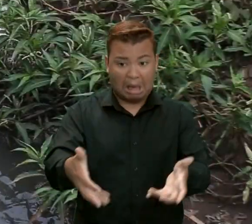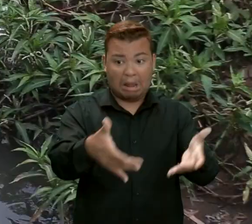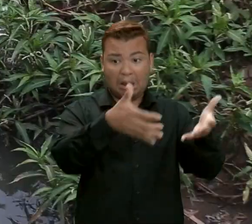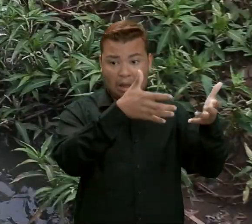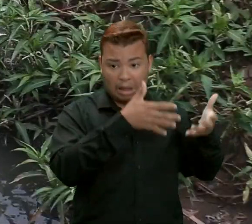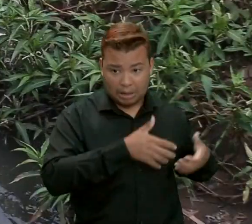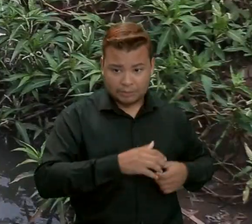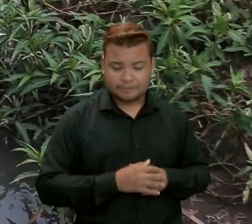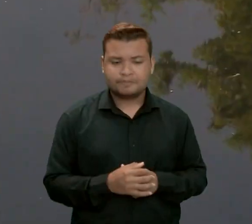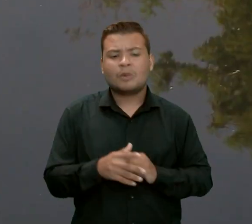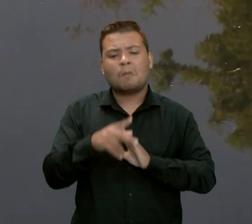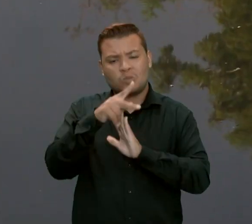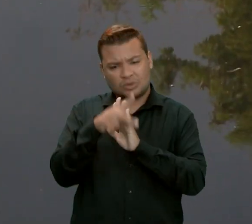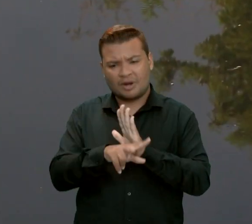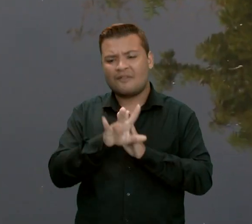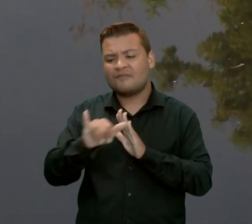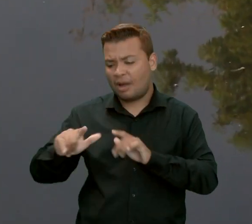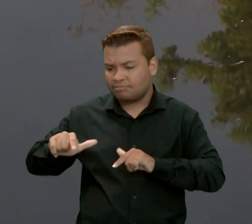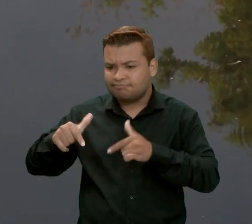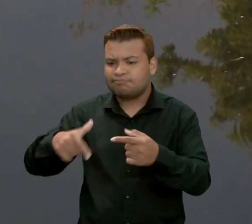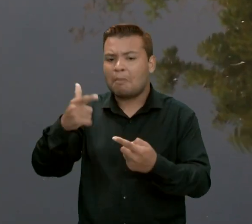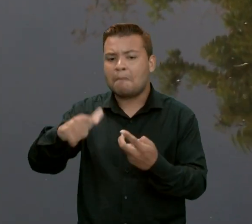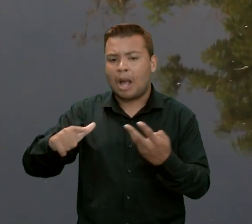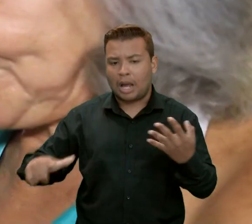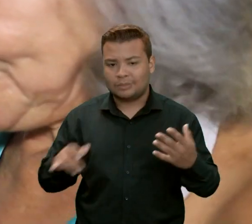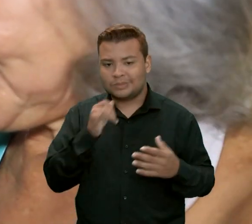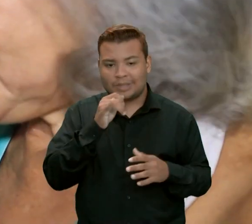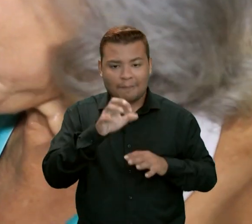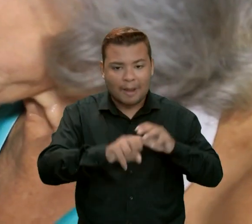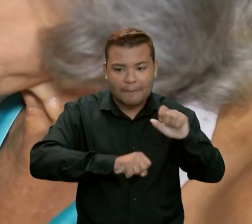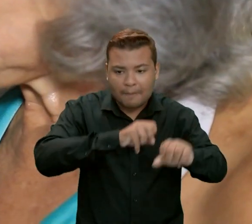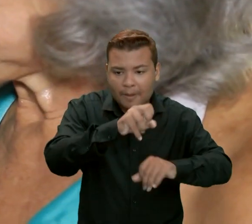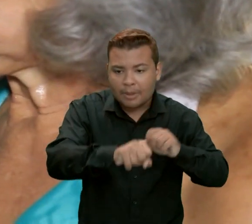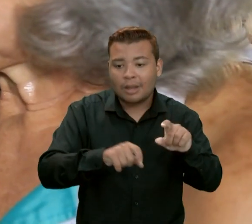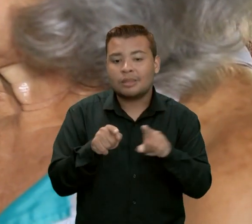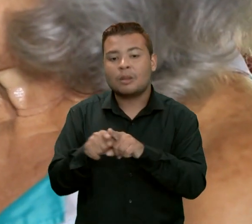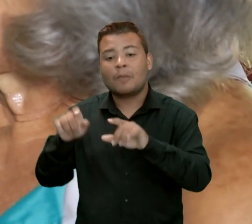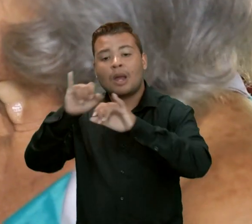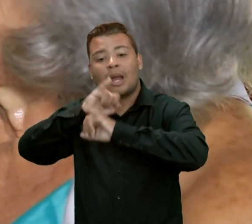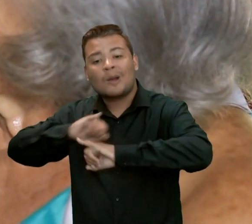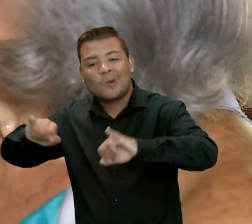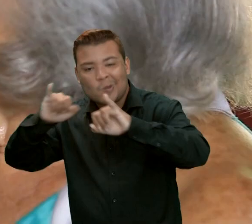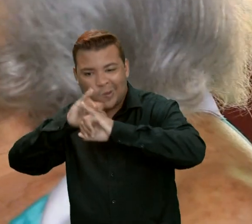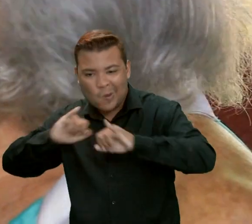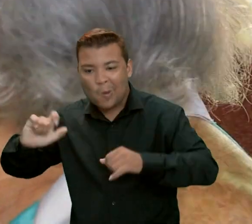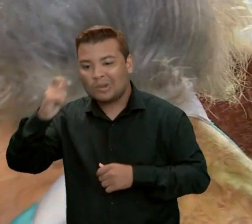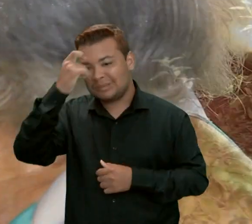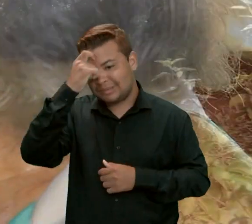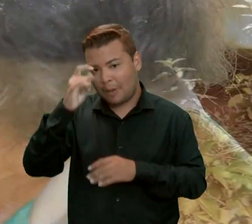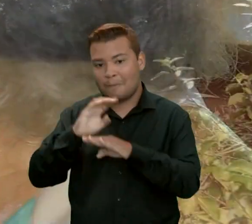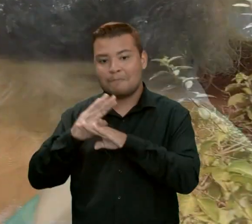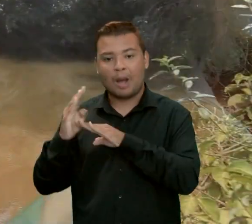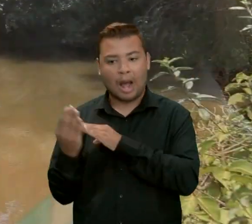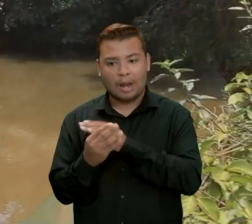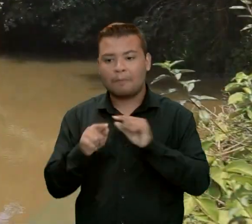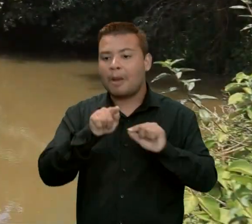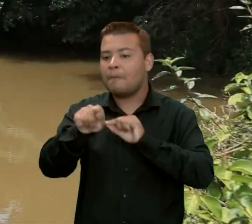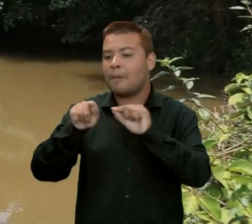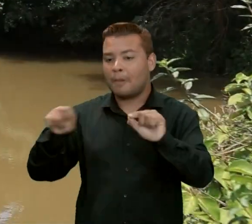ainda outras ações, como a coleta de material e conscientização nos bairros.